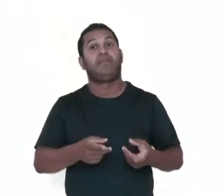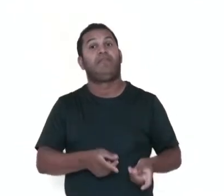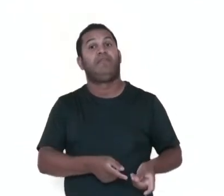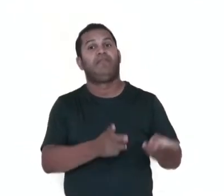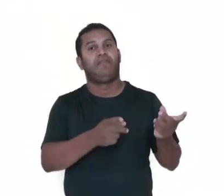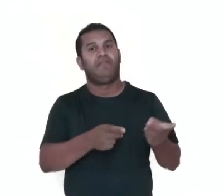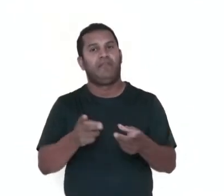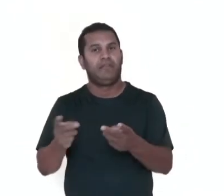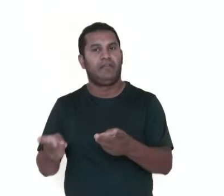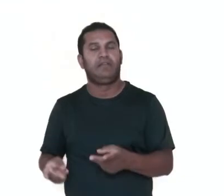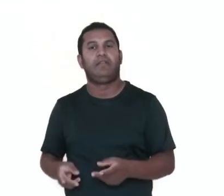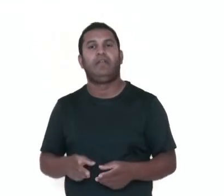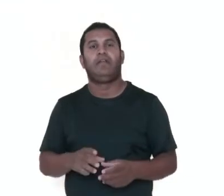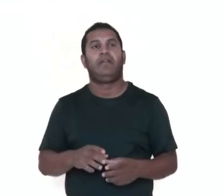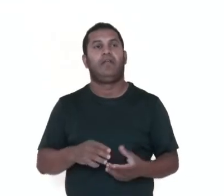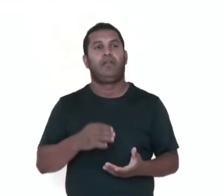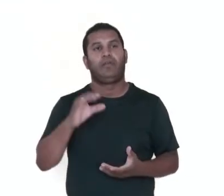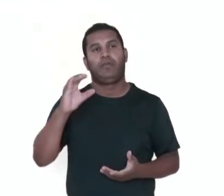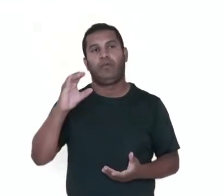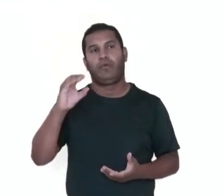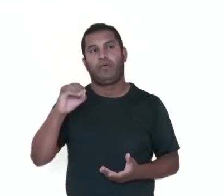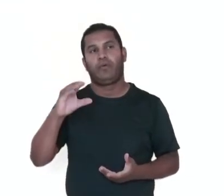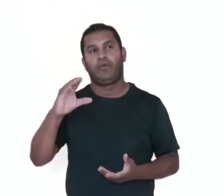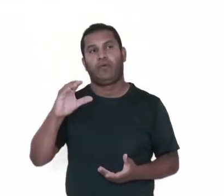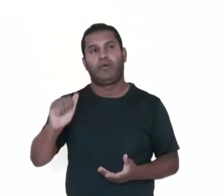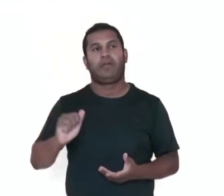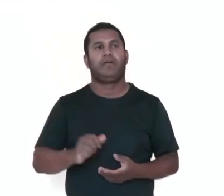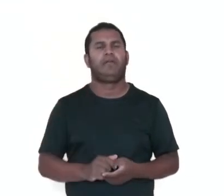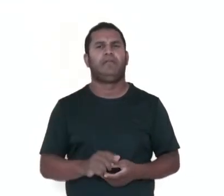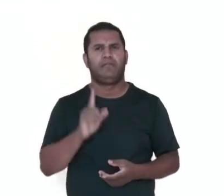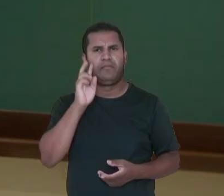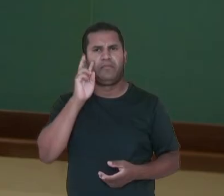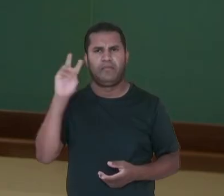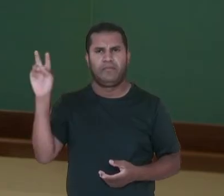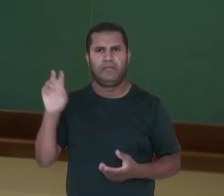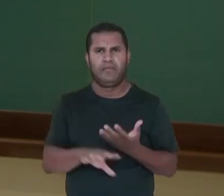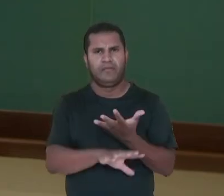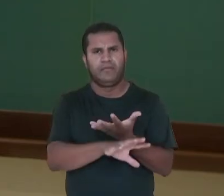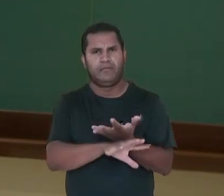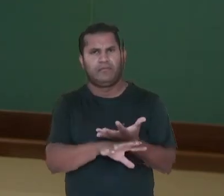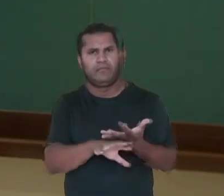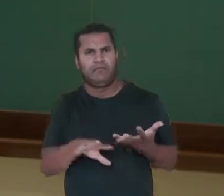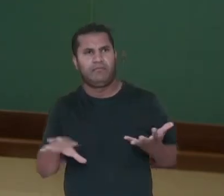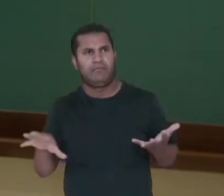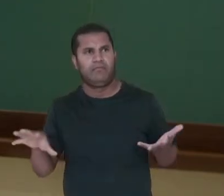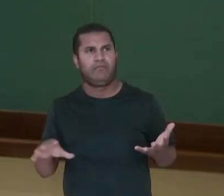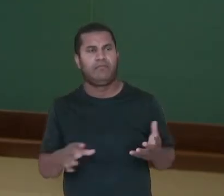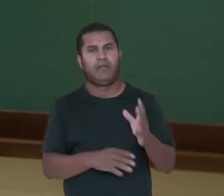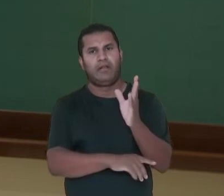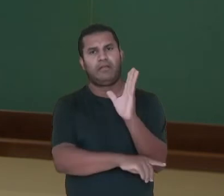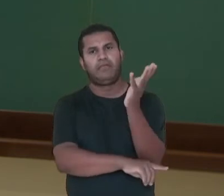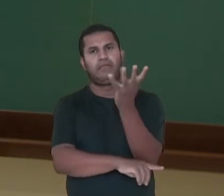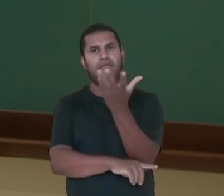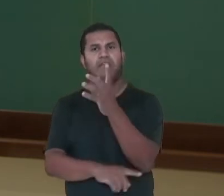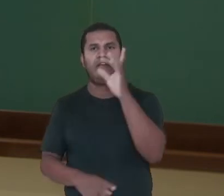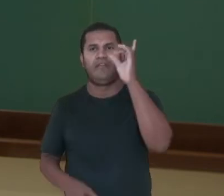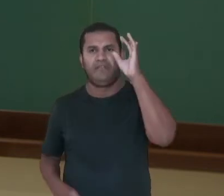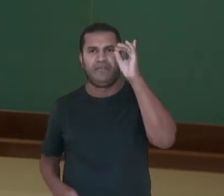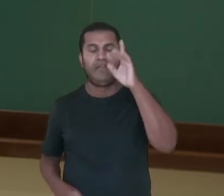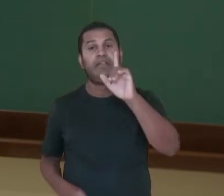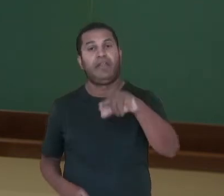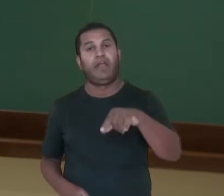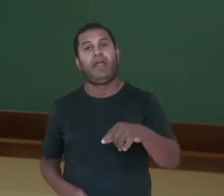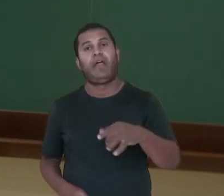de... se não me engano, é de coco ou é de maconha, não identifico dessa distância aqui, mas é uma